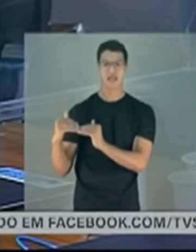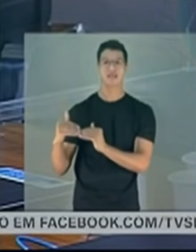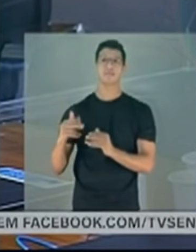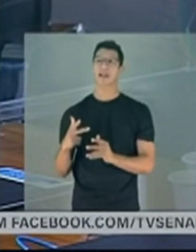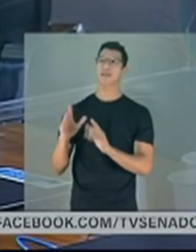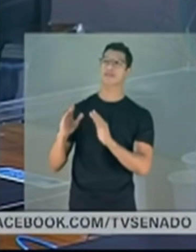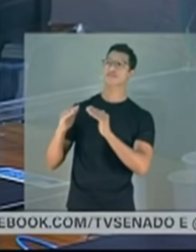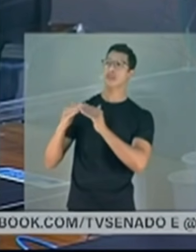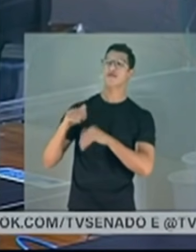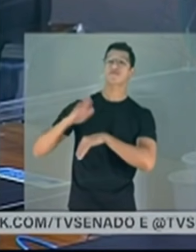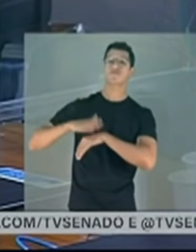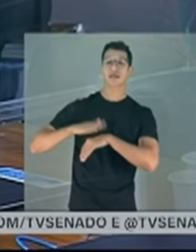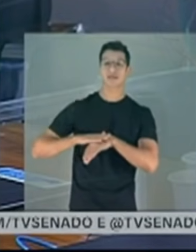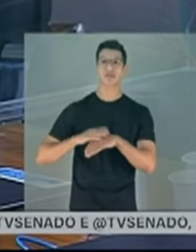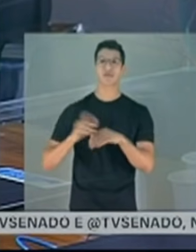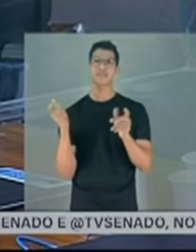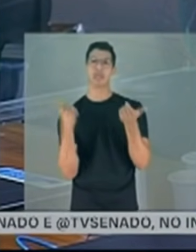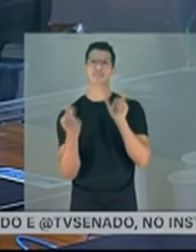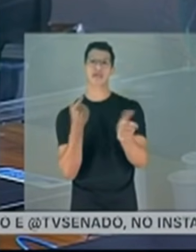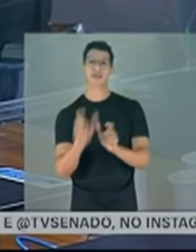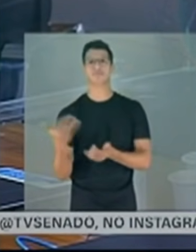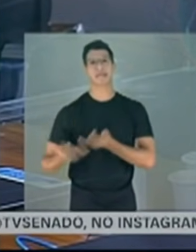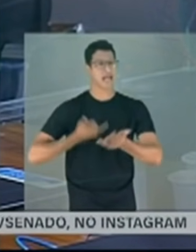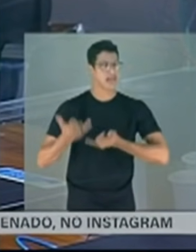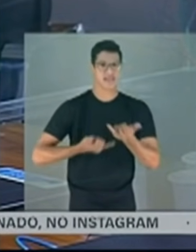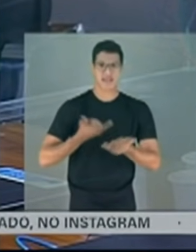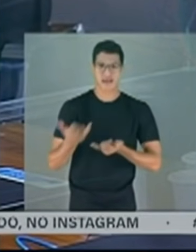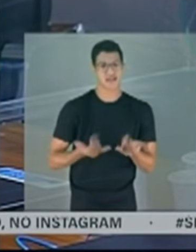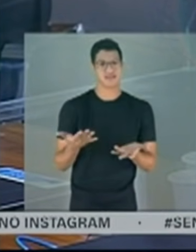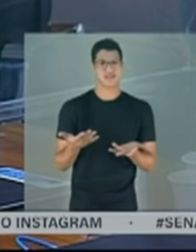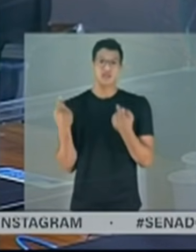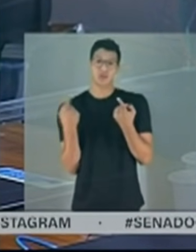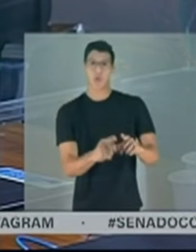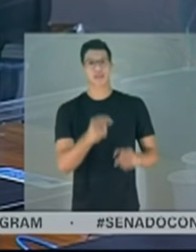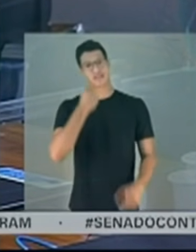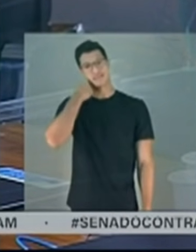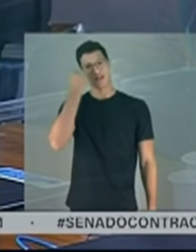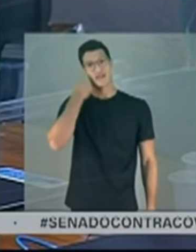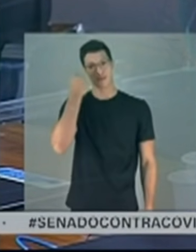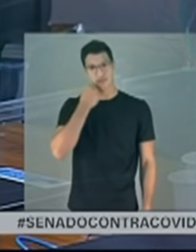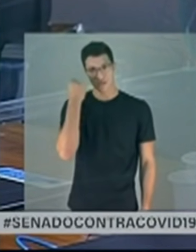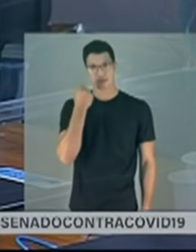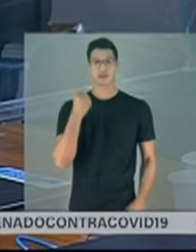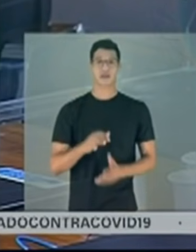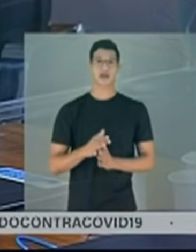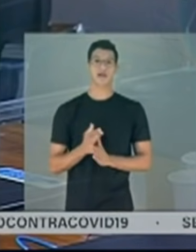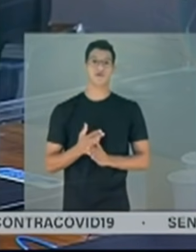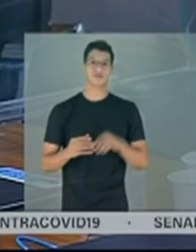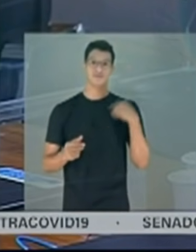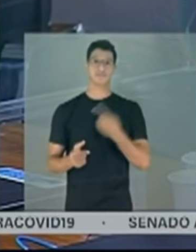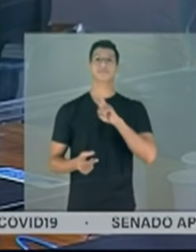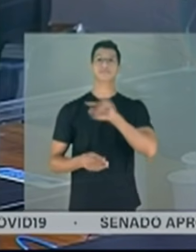ficar fazendo galhofa contra senadores, contra parlamentares,